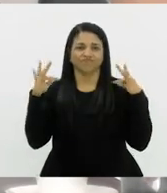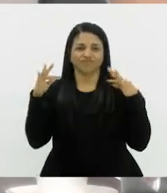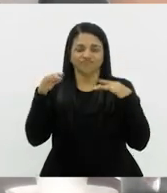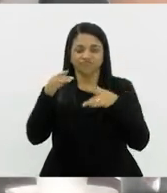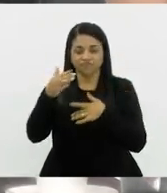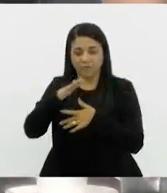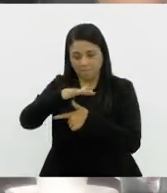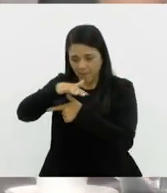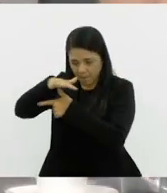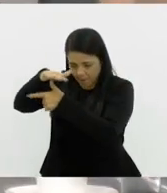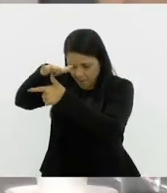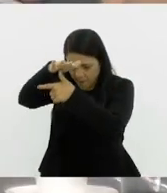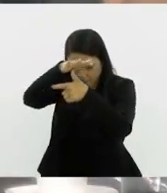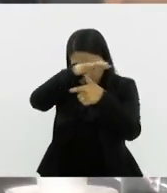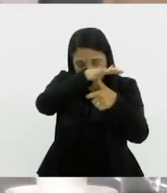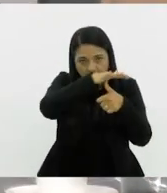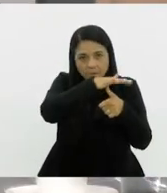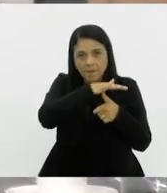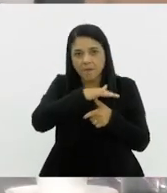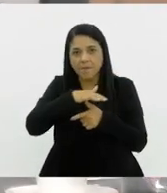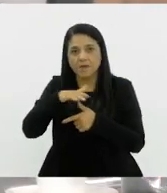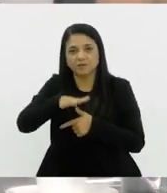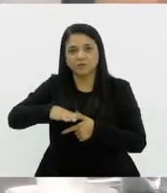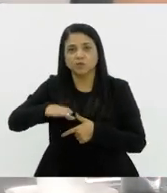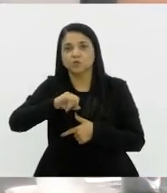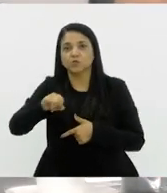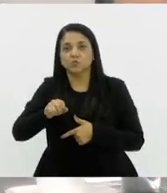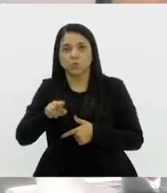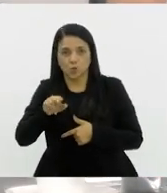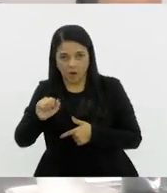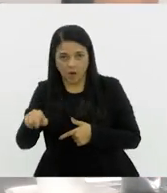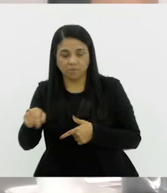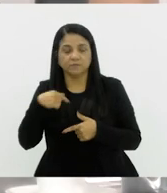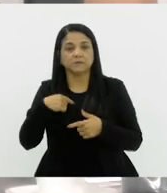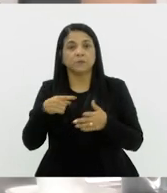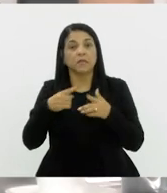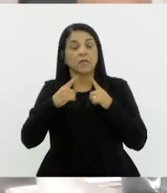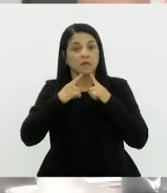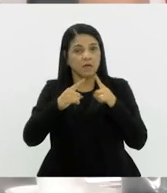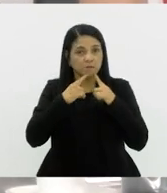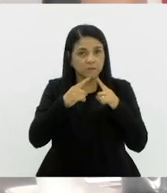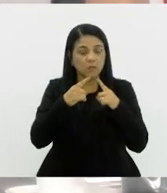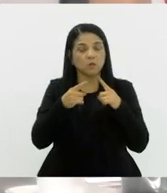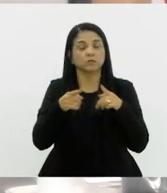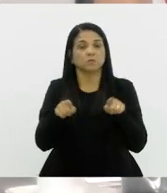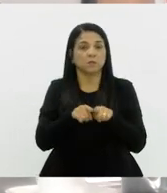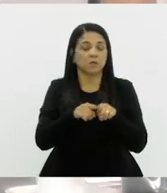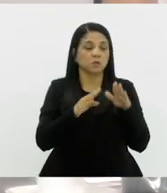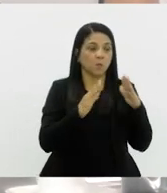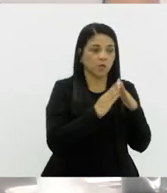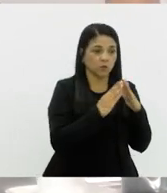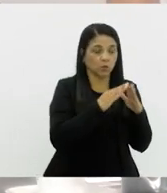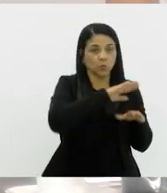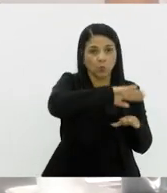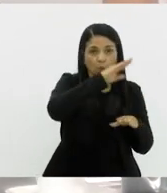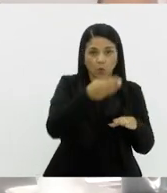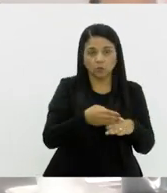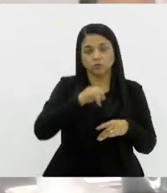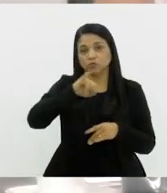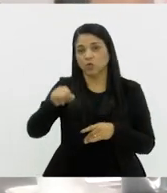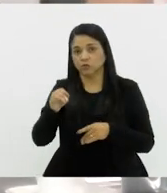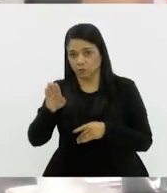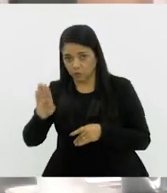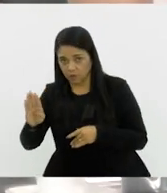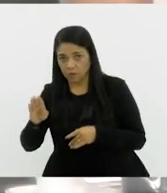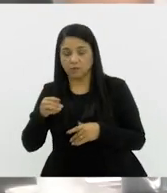região. Posteriormente, nós recebemos uma outra reclamação, dessa vez dos moradores da área do Alto da Boa Vista, Jardim Botânico, né,